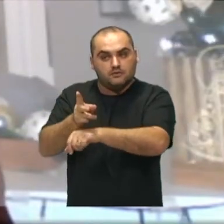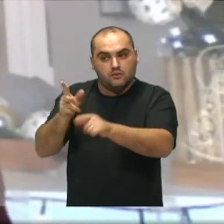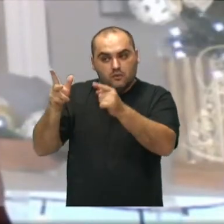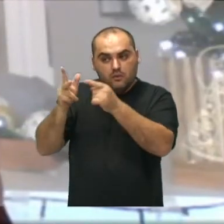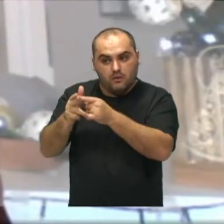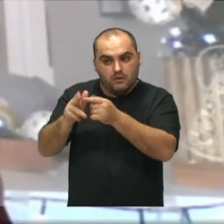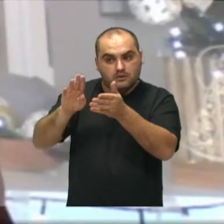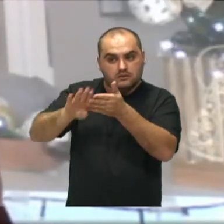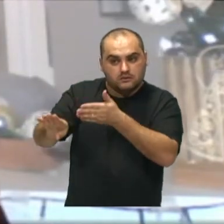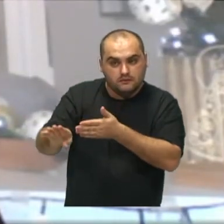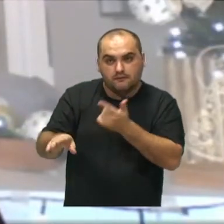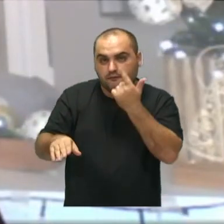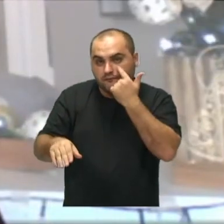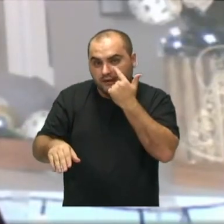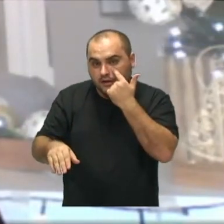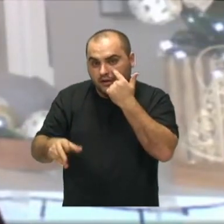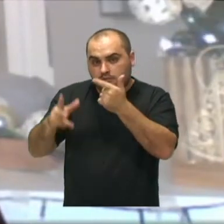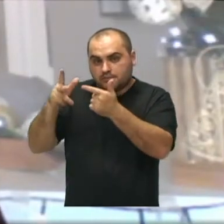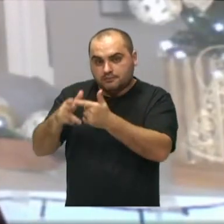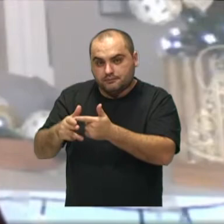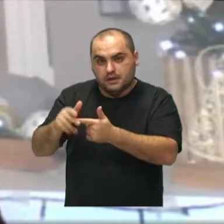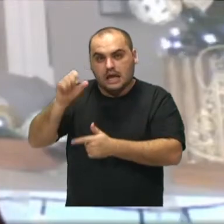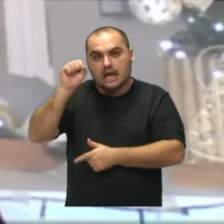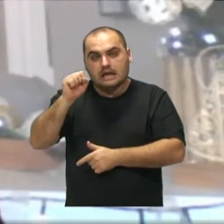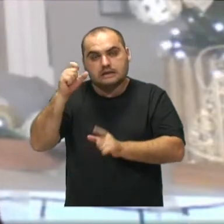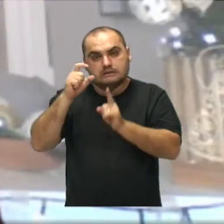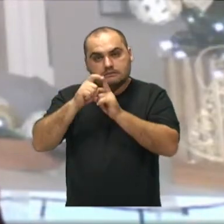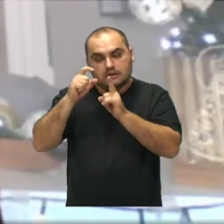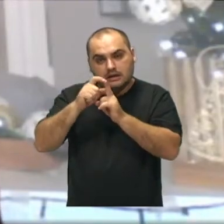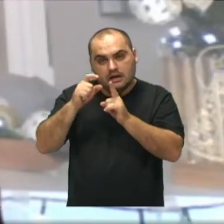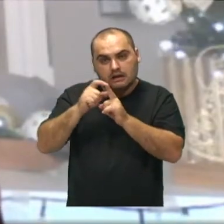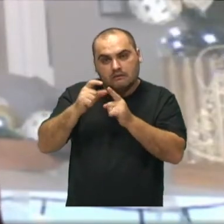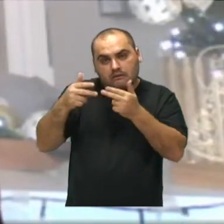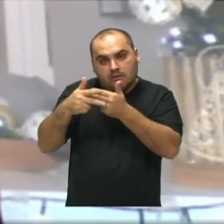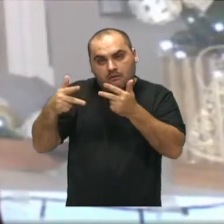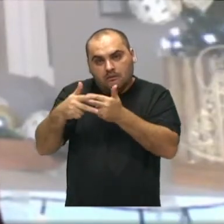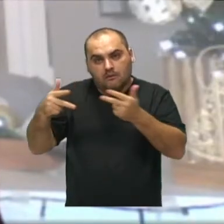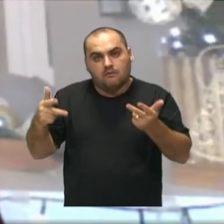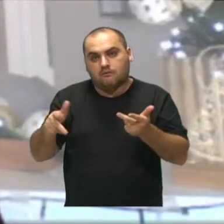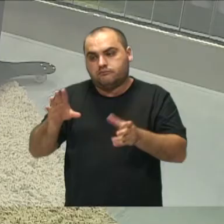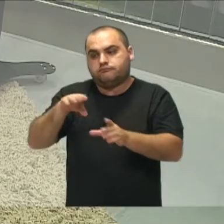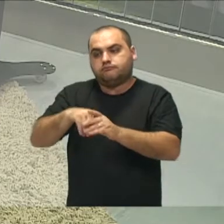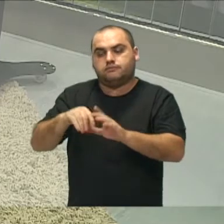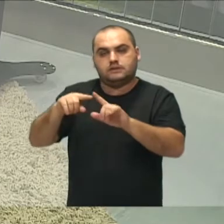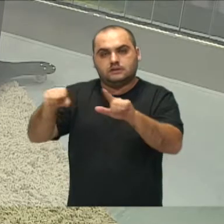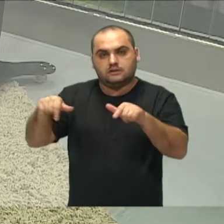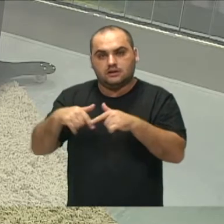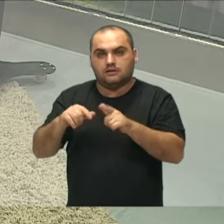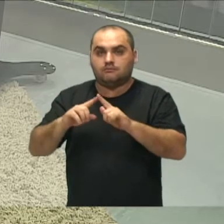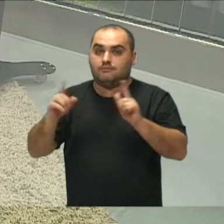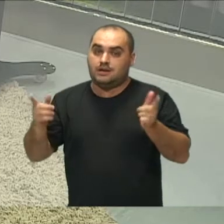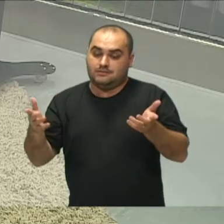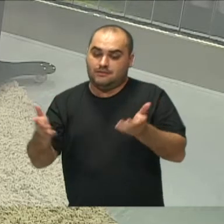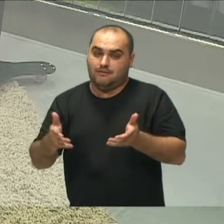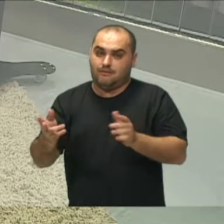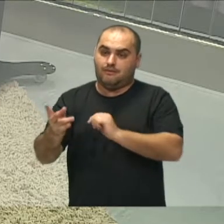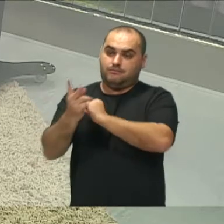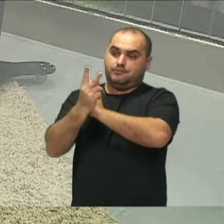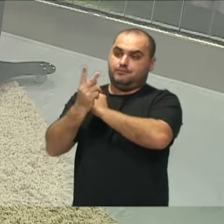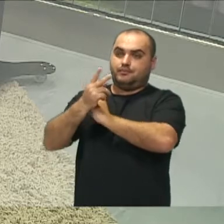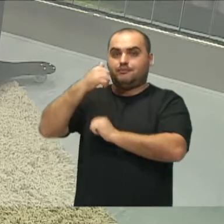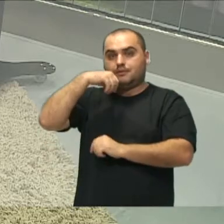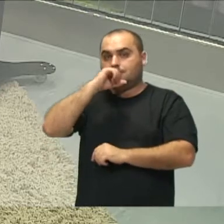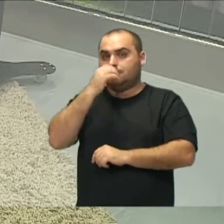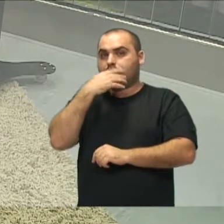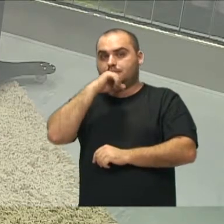não falaram, cortaram S da palavra, né? Que é alguma coisa que é automático na sala de aula, mas agora eles estão sob a supervisão dos pais.